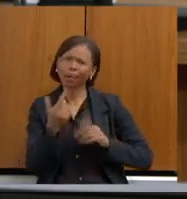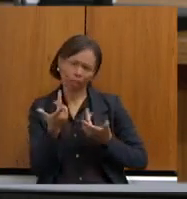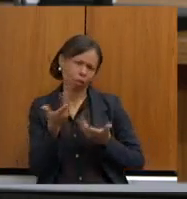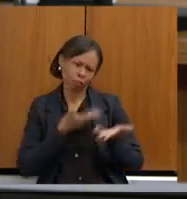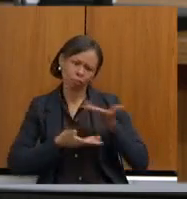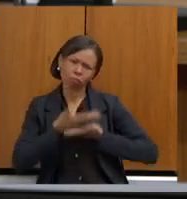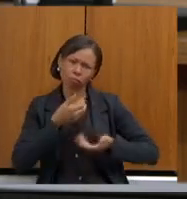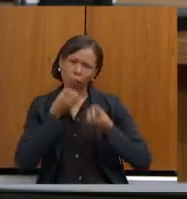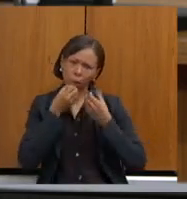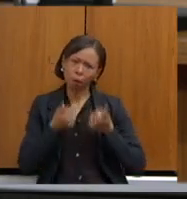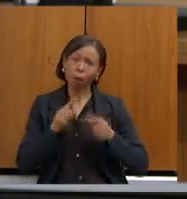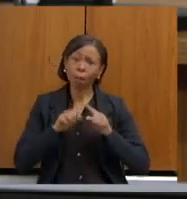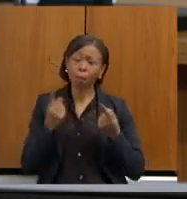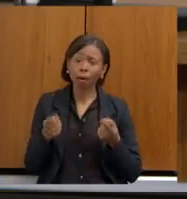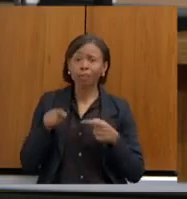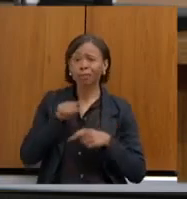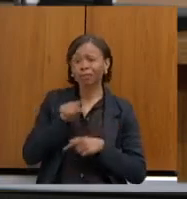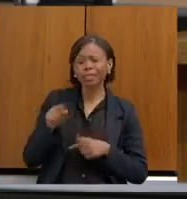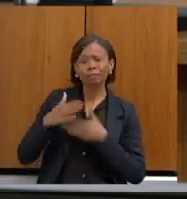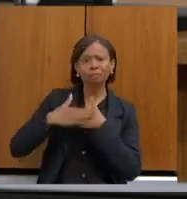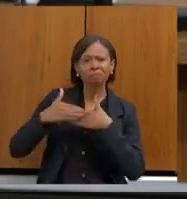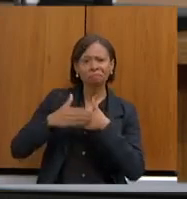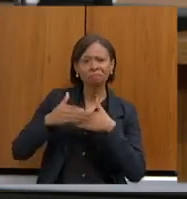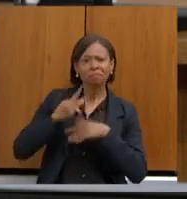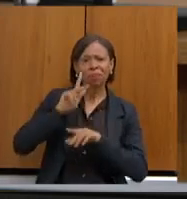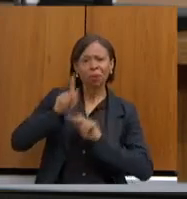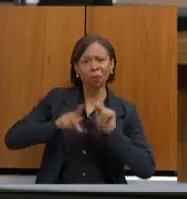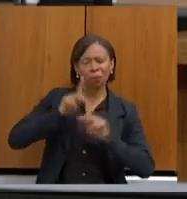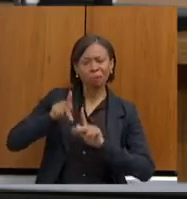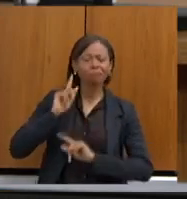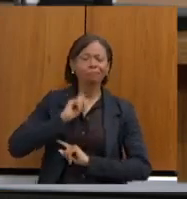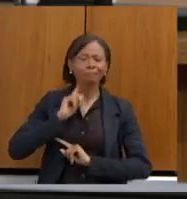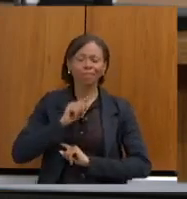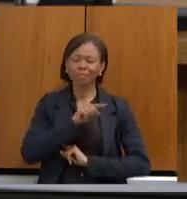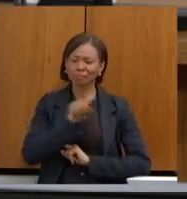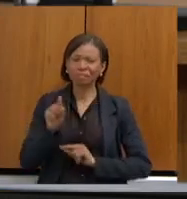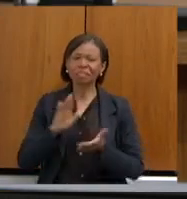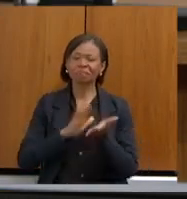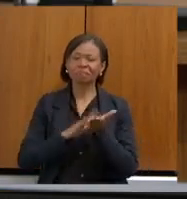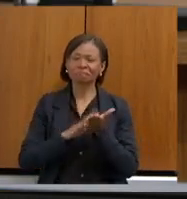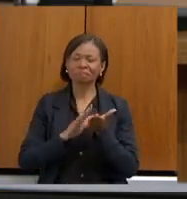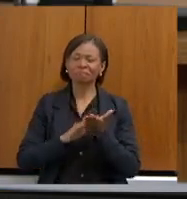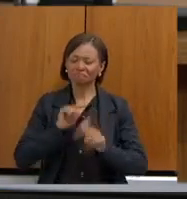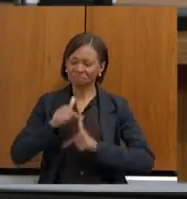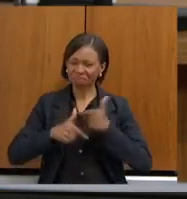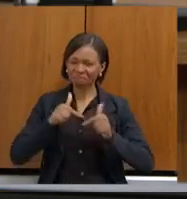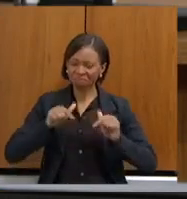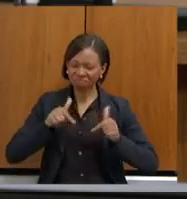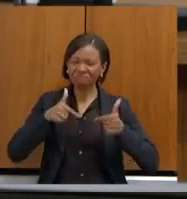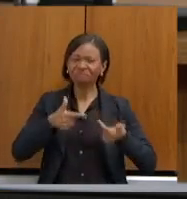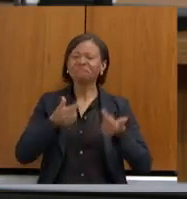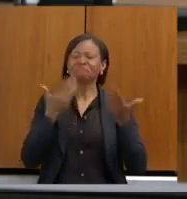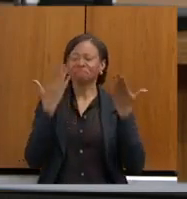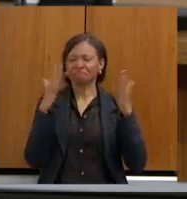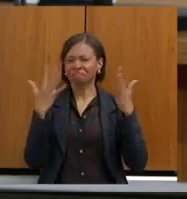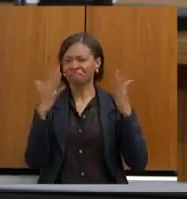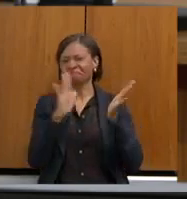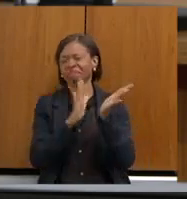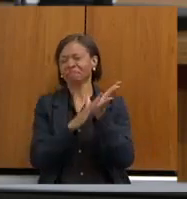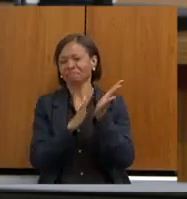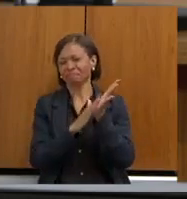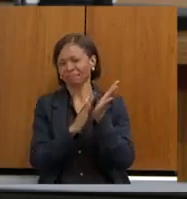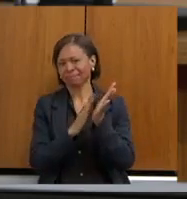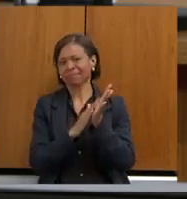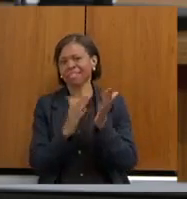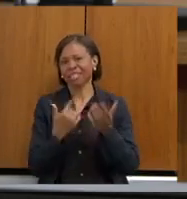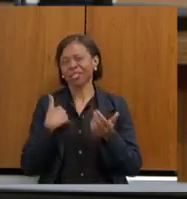uma boa relação mas com a população de Minas Gerais né mas vocês estão dando a grande lição parabéns e Conte